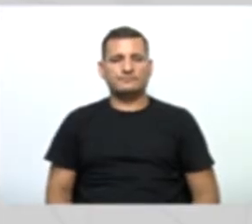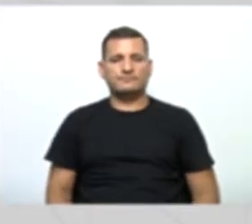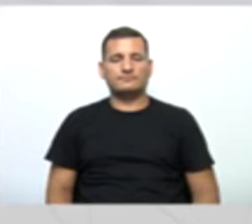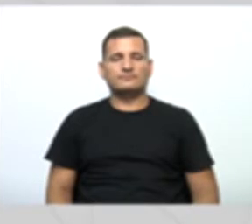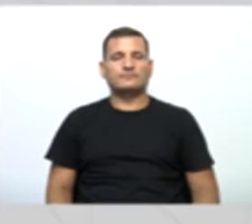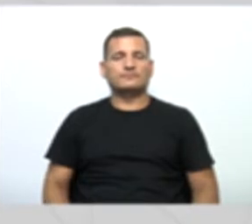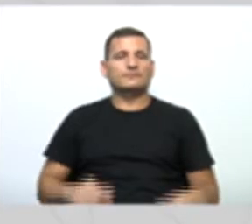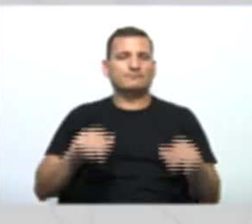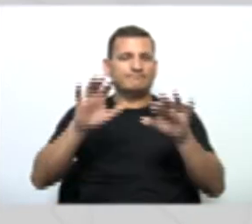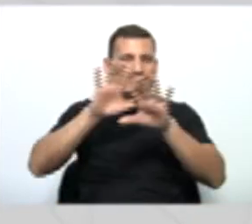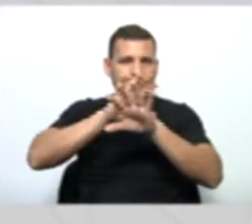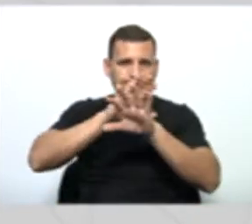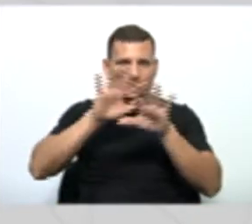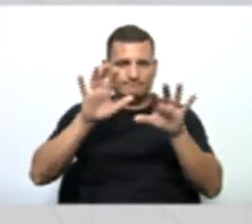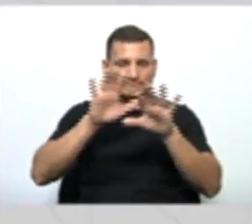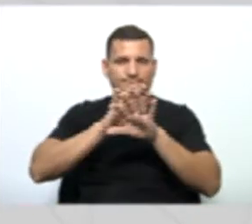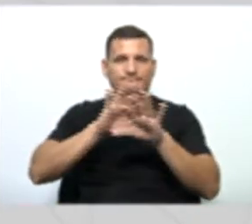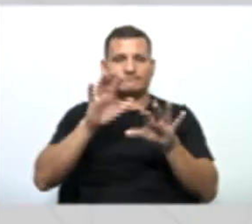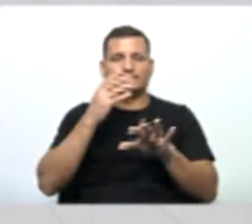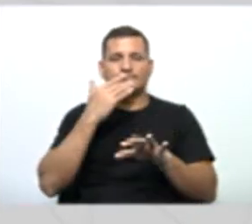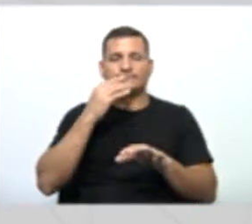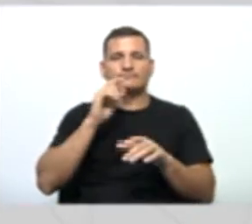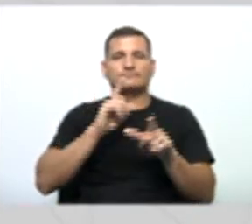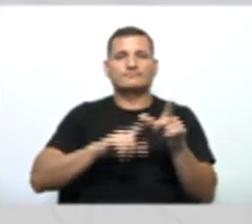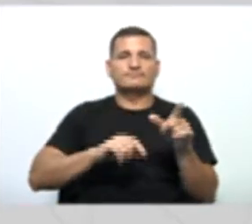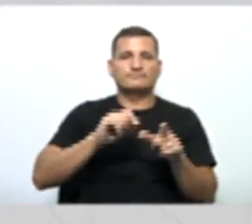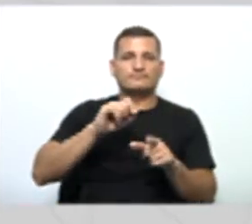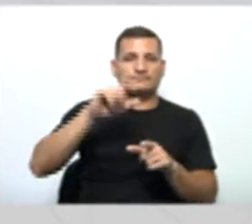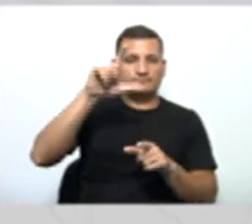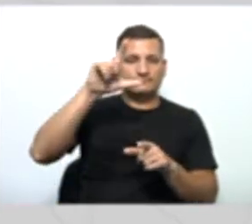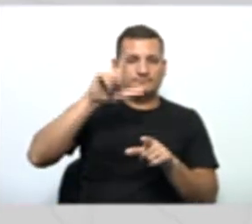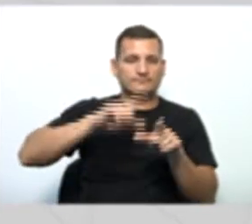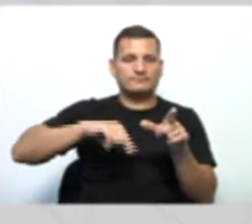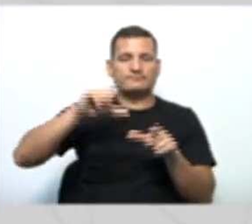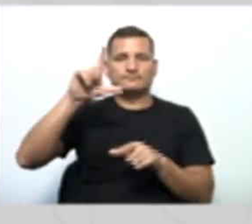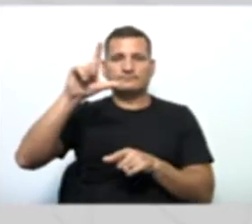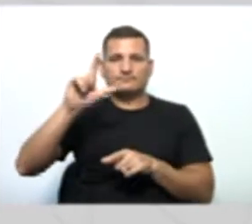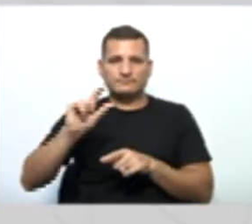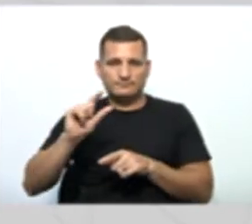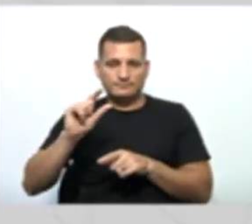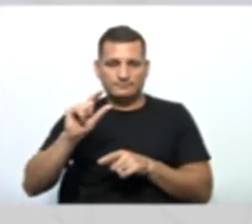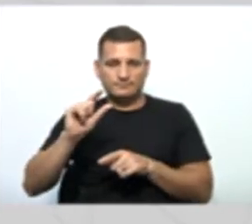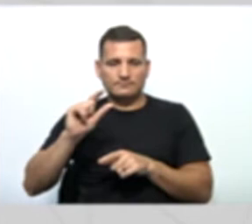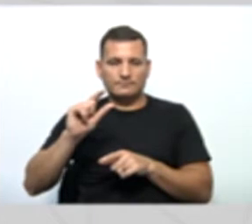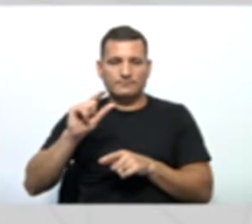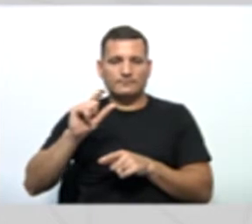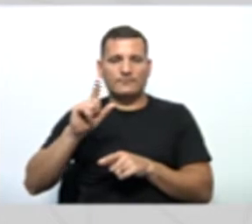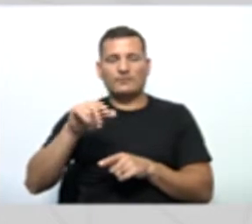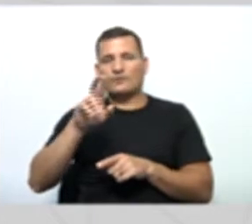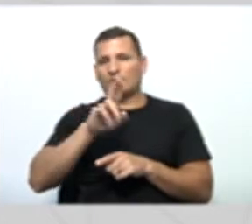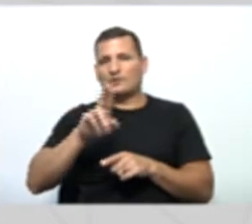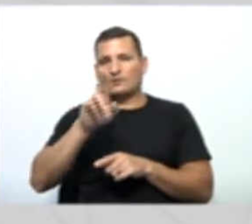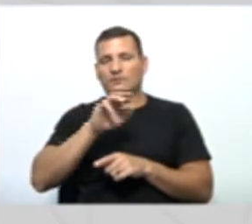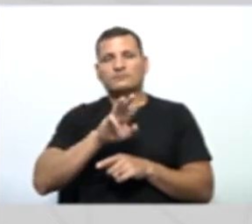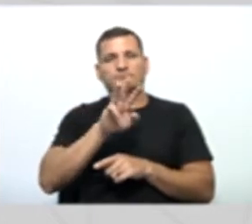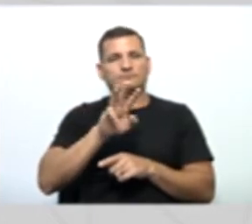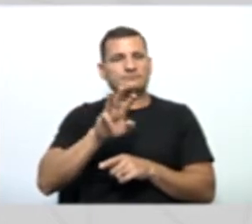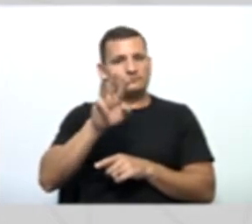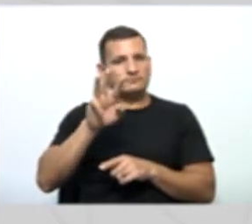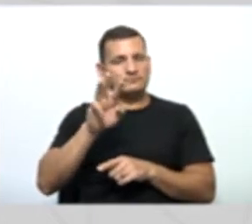Contraste. A gente acabou de mostrar para vocês. Fonte grande e a fonte pequena. Muito utilizado aí em sites